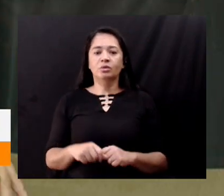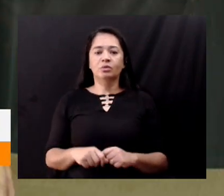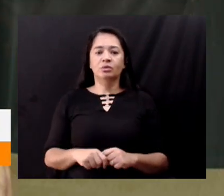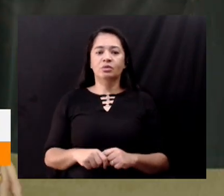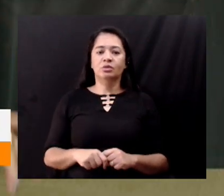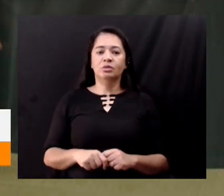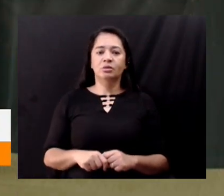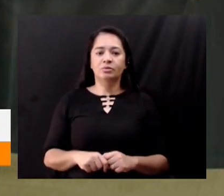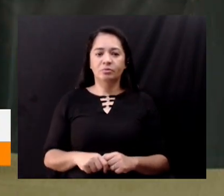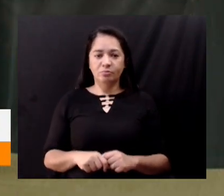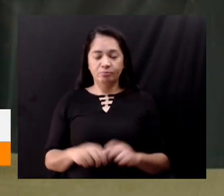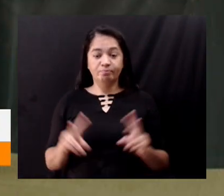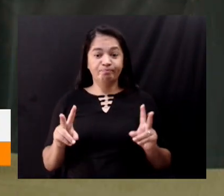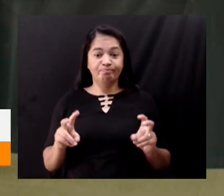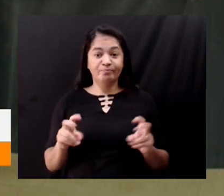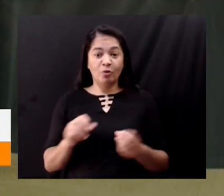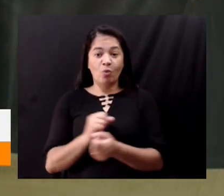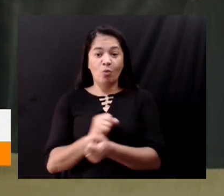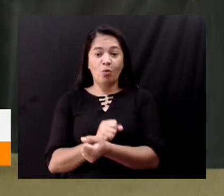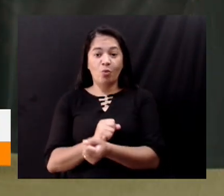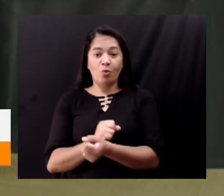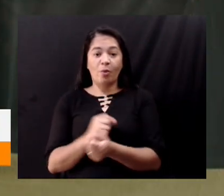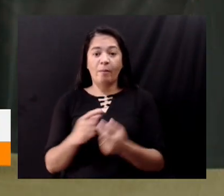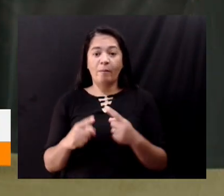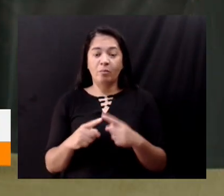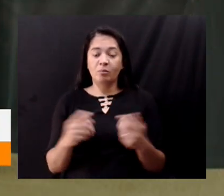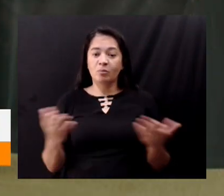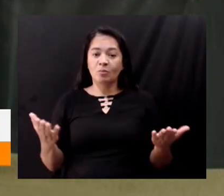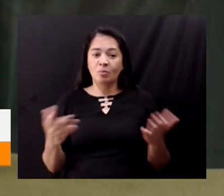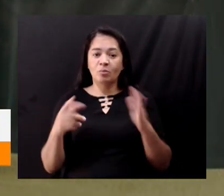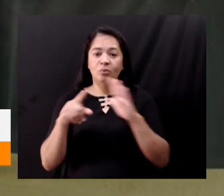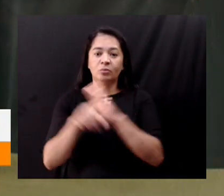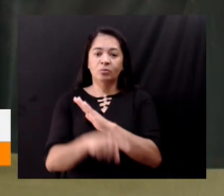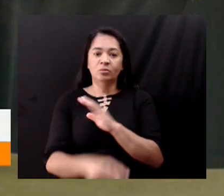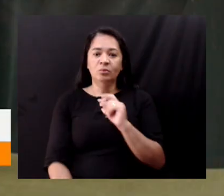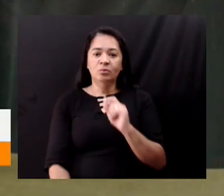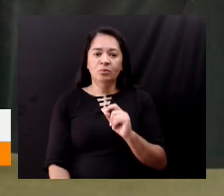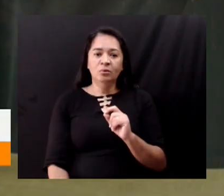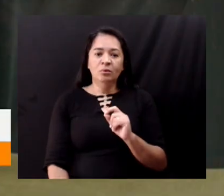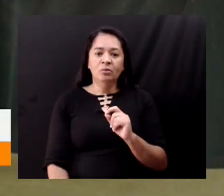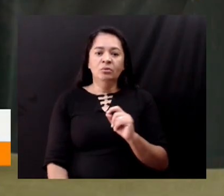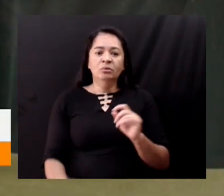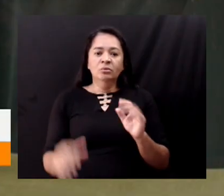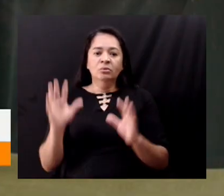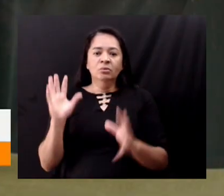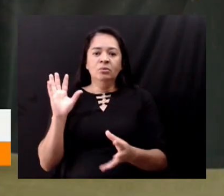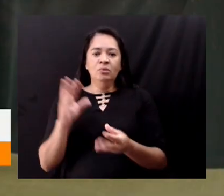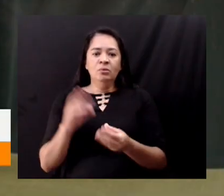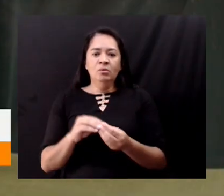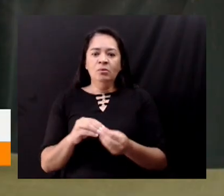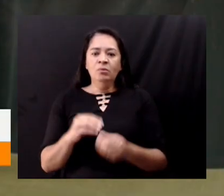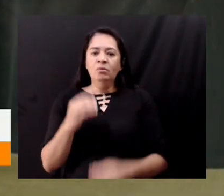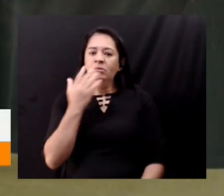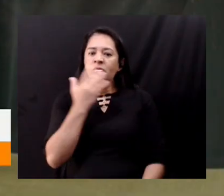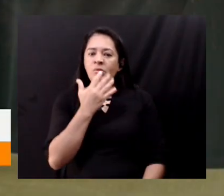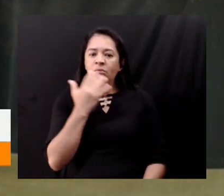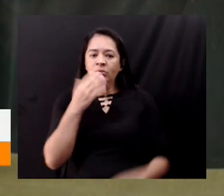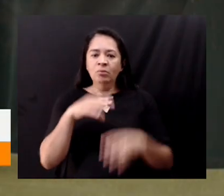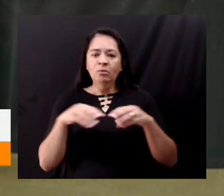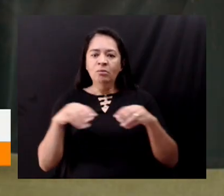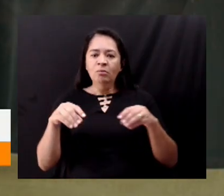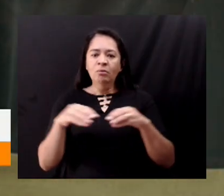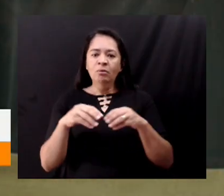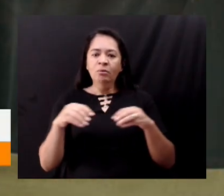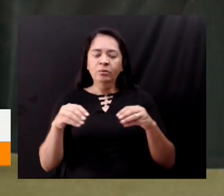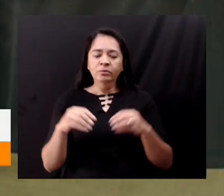aspas, vício, porque agora eu quero perguntar para a Micaela o seguinte, para finalizar a questão do açúcar, Micaela, é, já